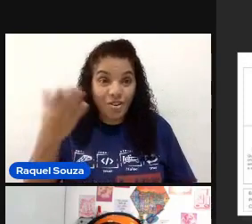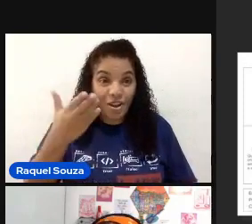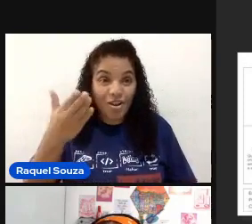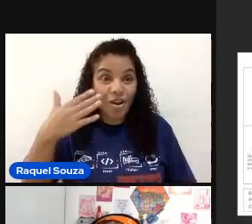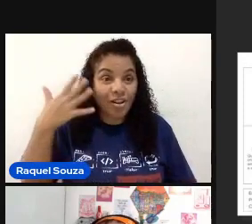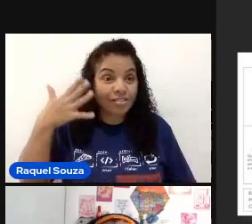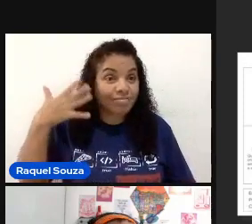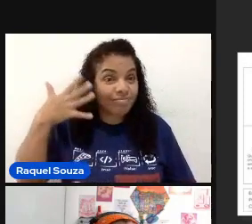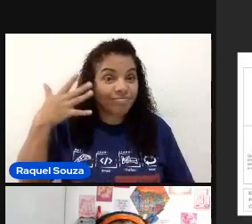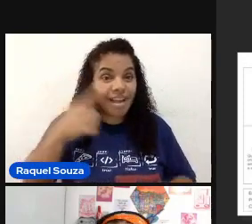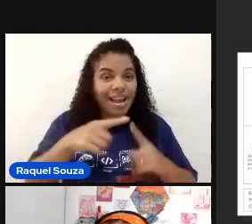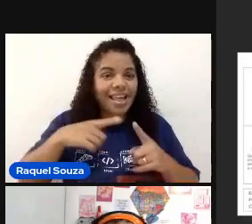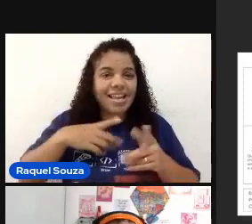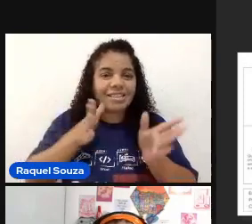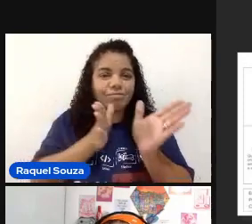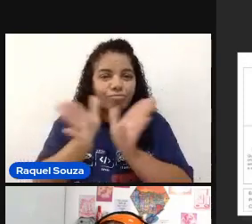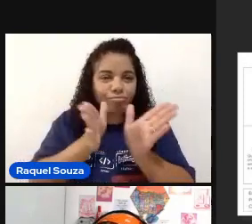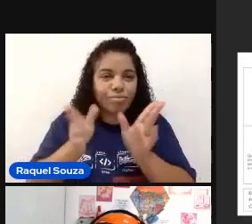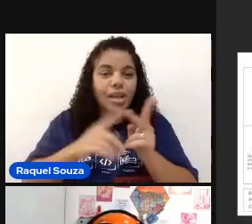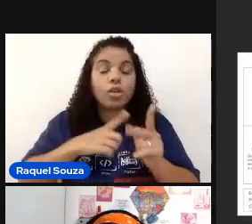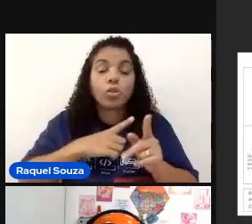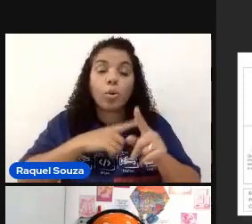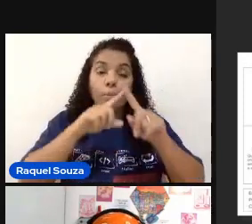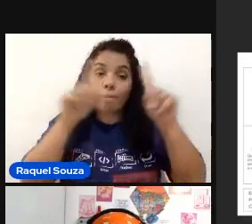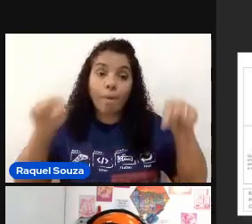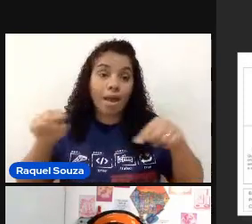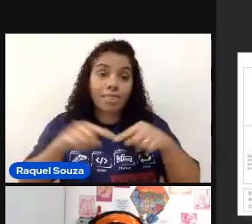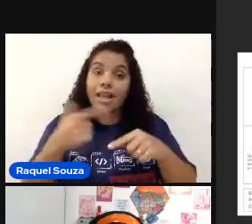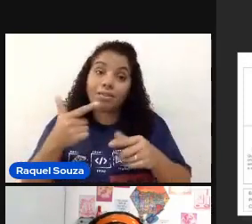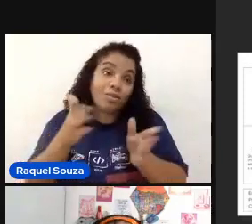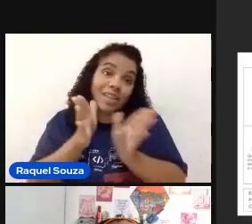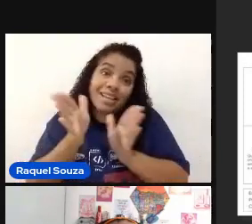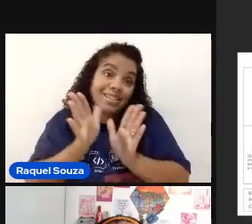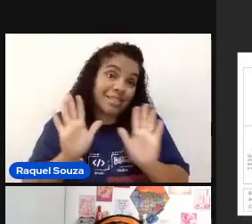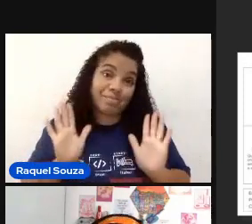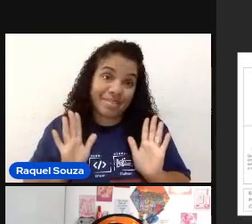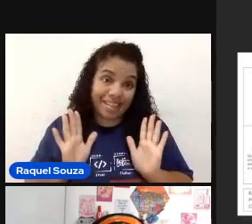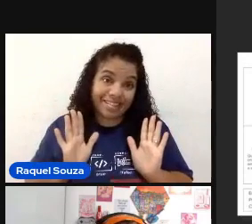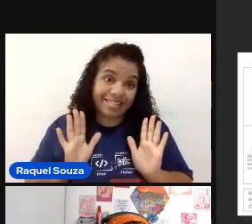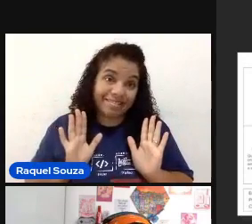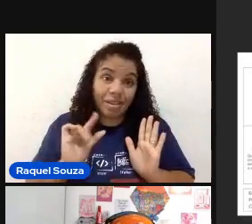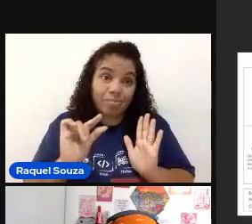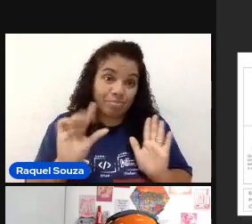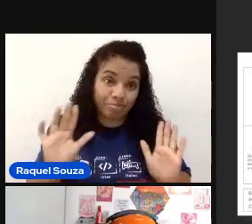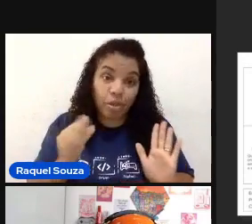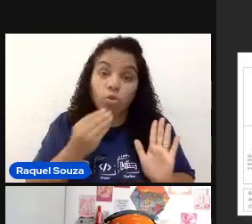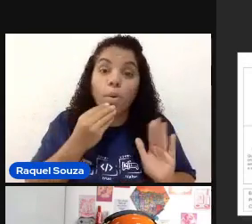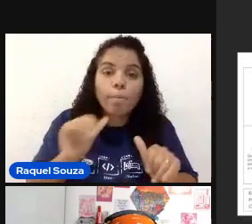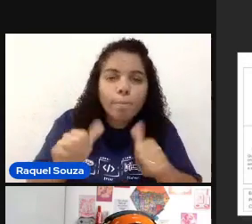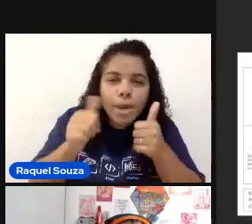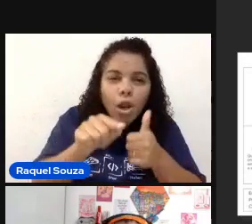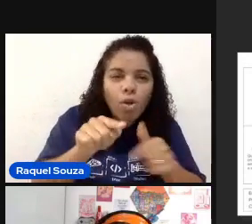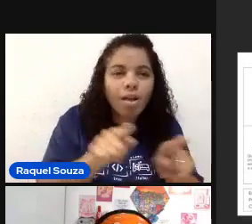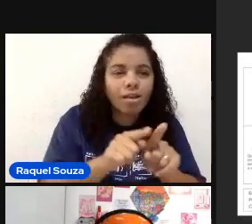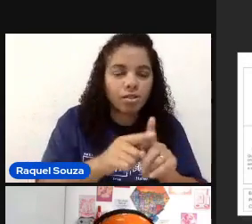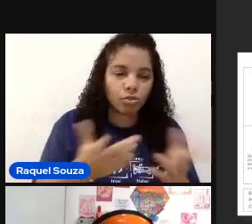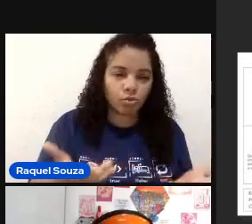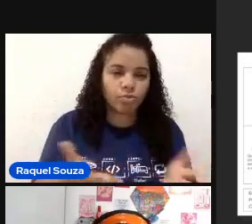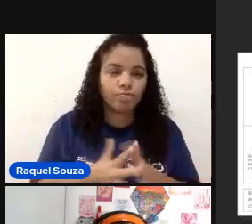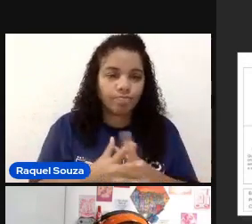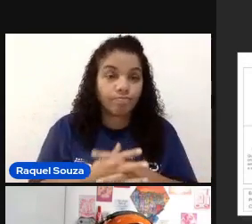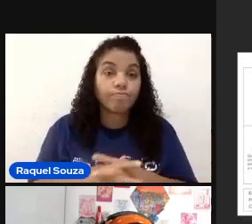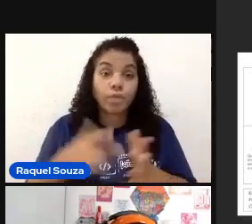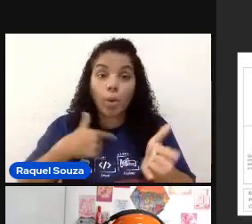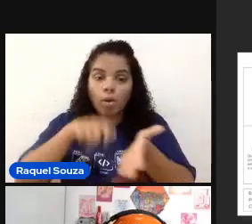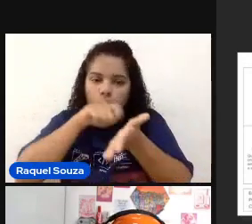sobre acessibilidade, e eu estou numa tela que não é muito acessível. Então, como eu posso estar melhorando isso? Eu vou